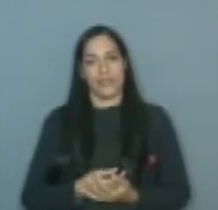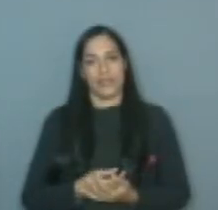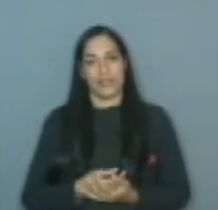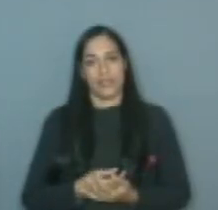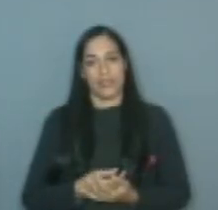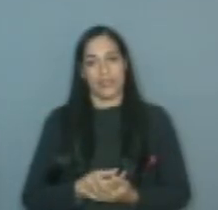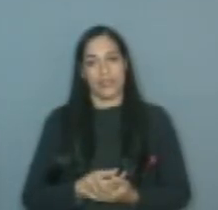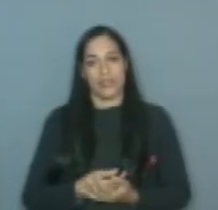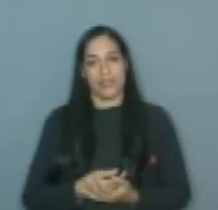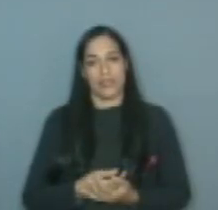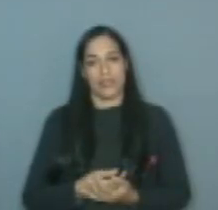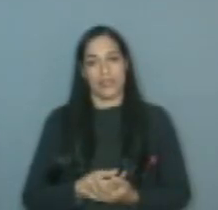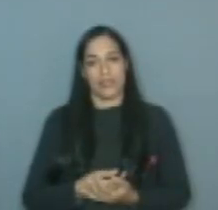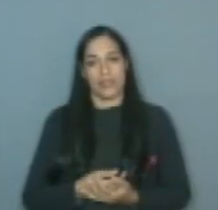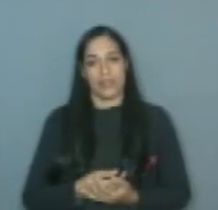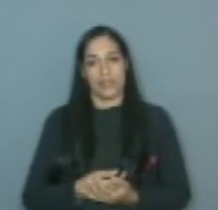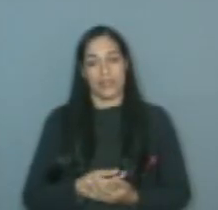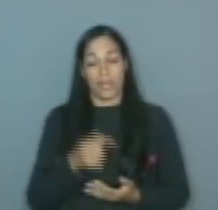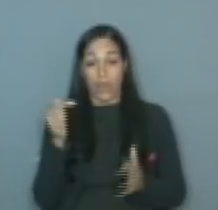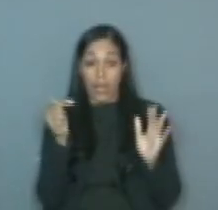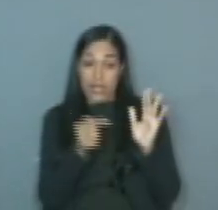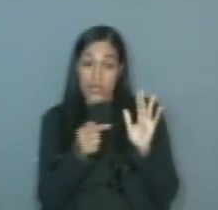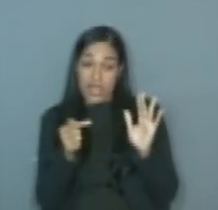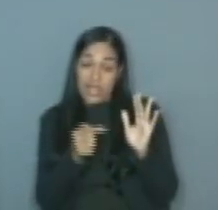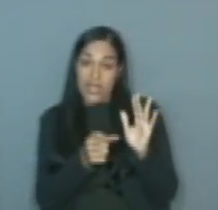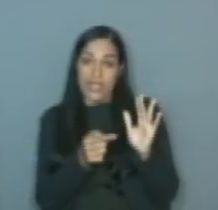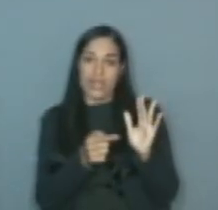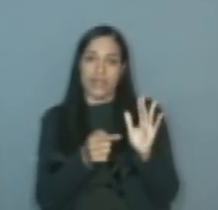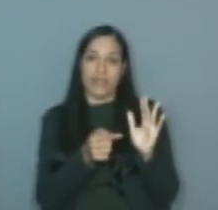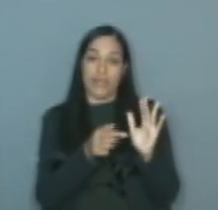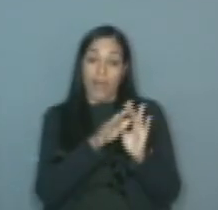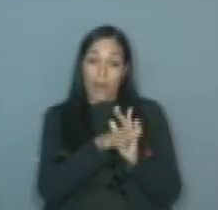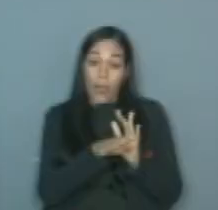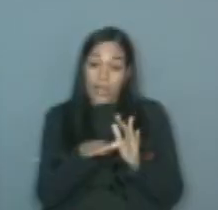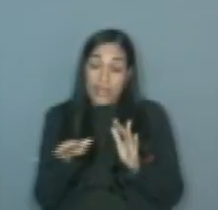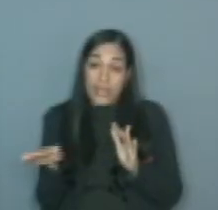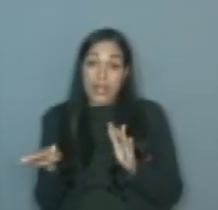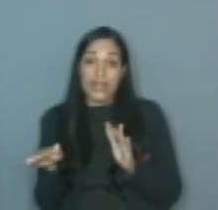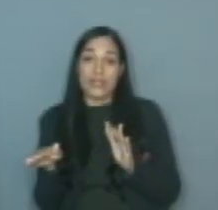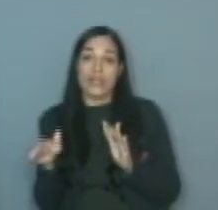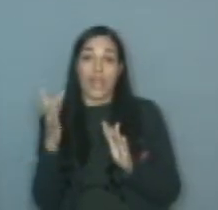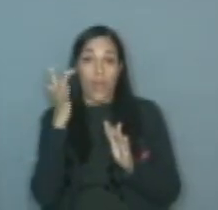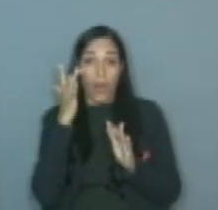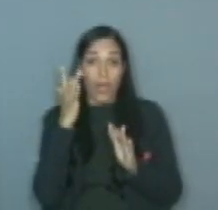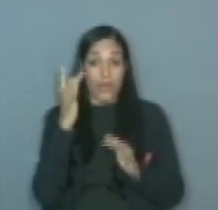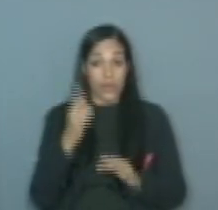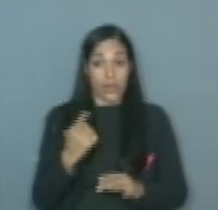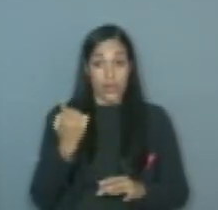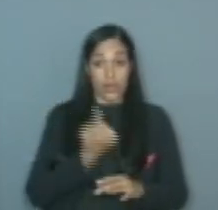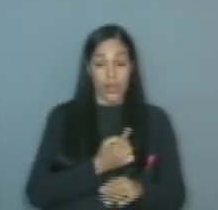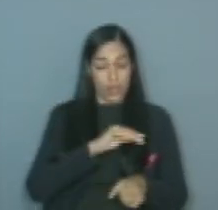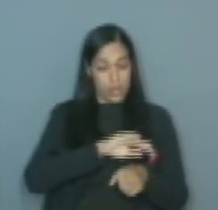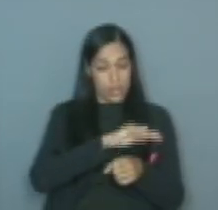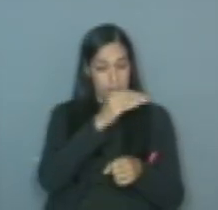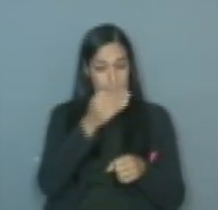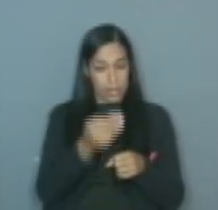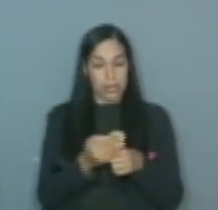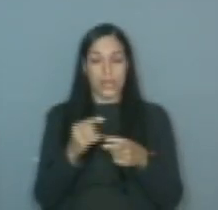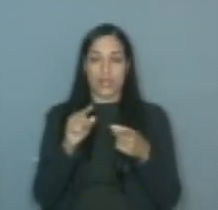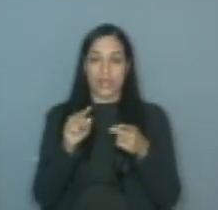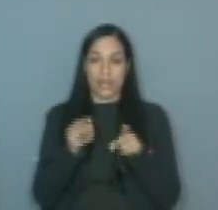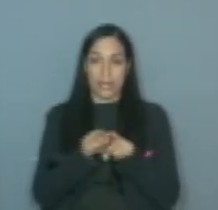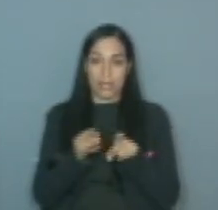amigas, quando isso aqui mexe com criança, eu acho que é dever desta casa também dar prioridade.